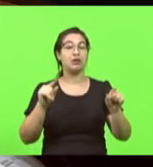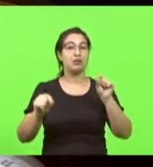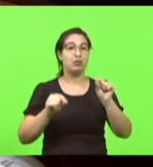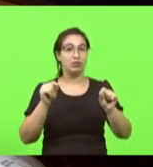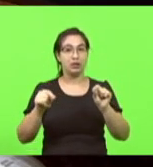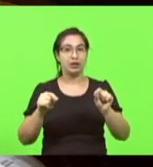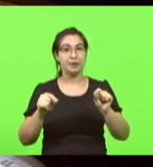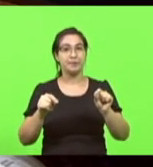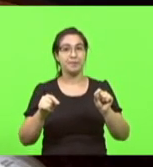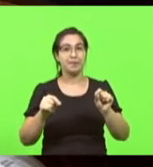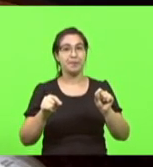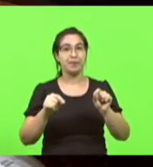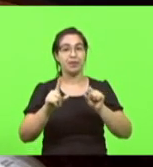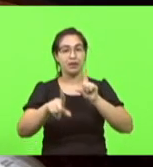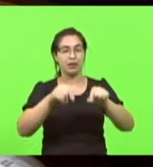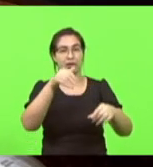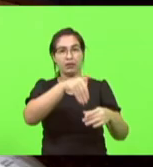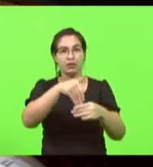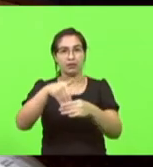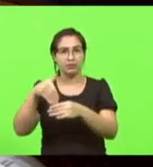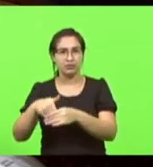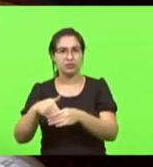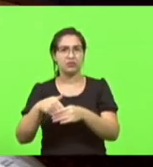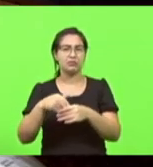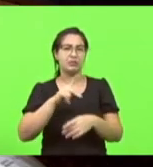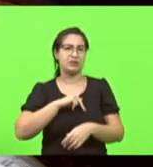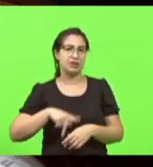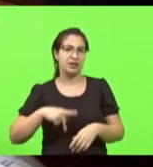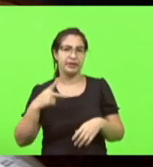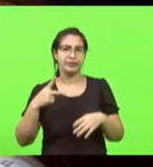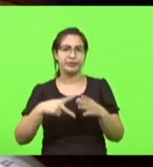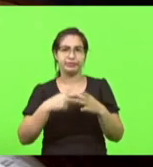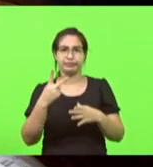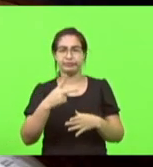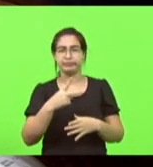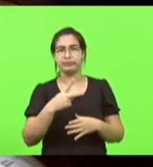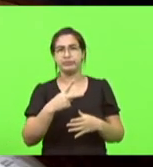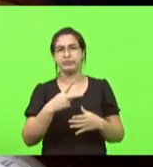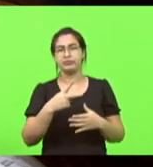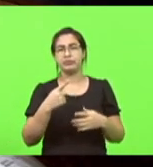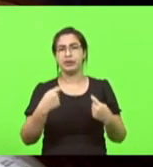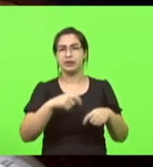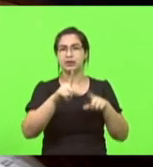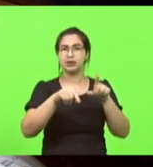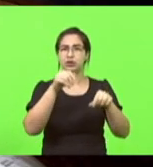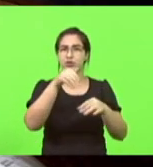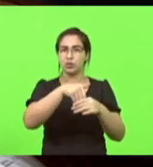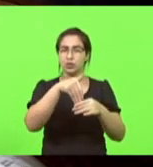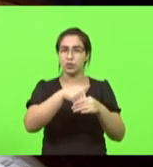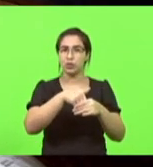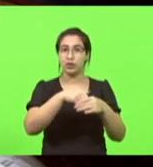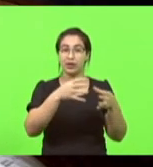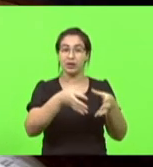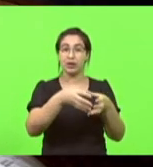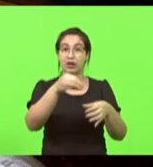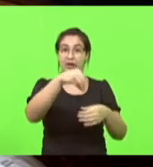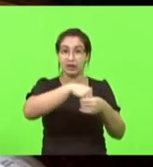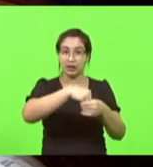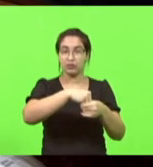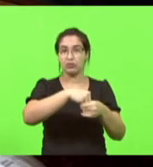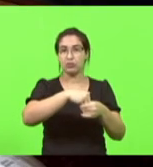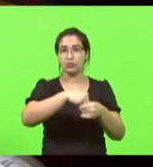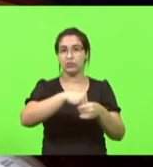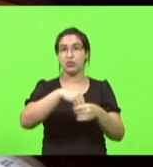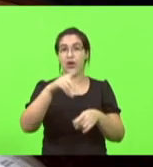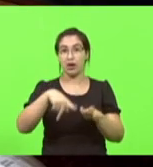estabelecendo eleição para presidente, para vice e tal, serão eleitos pelos seus conselhos, algo que é prerrogativa do